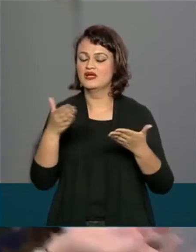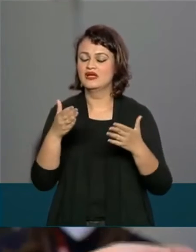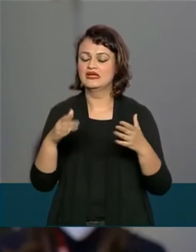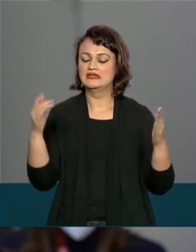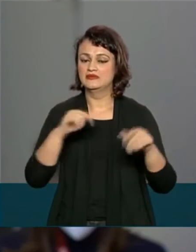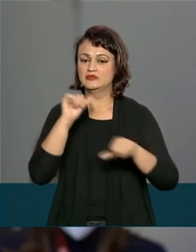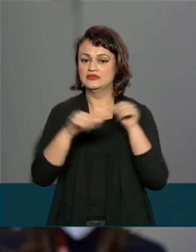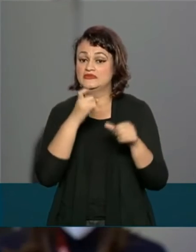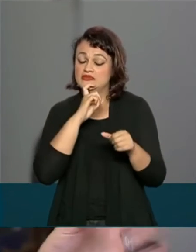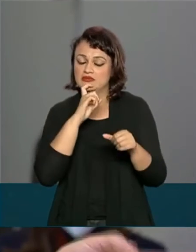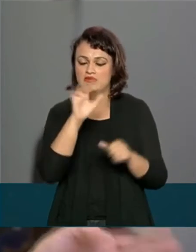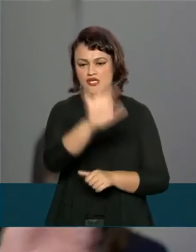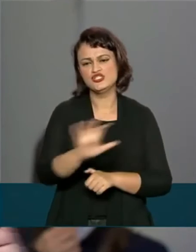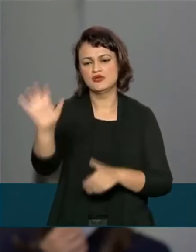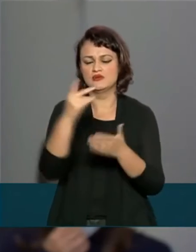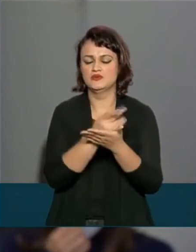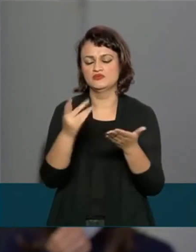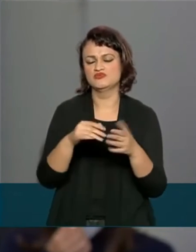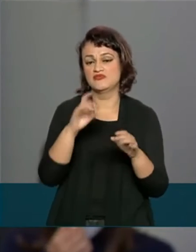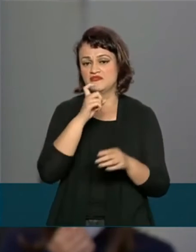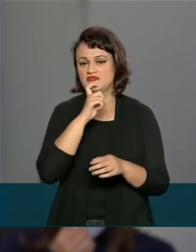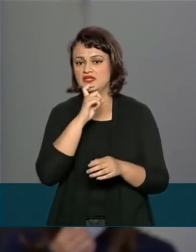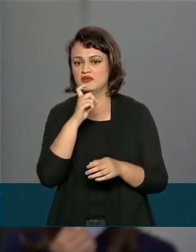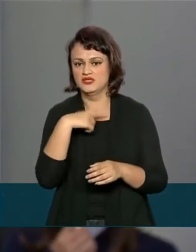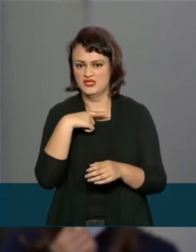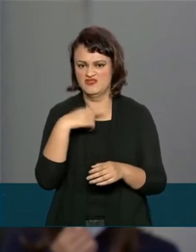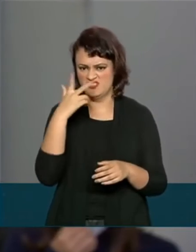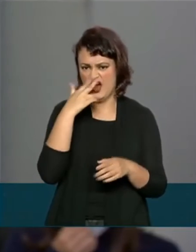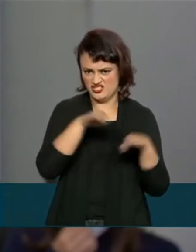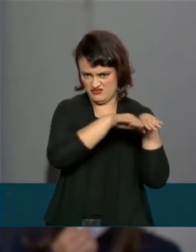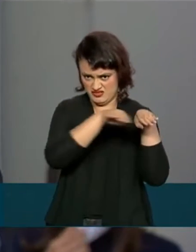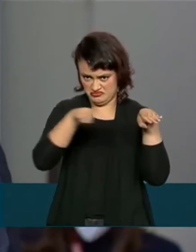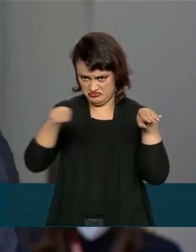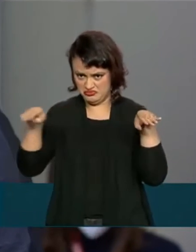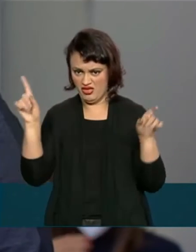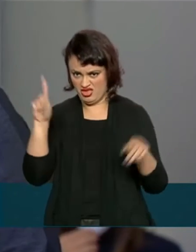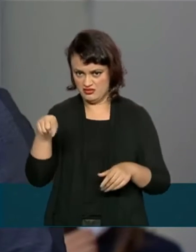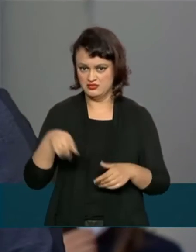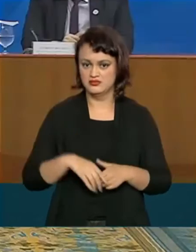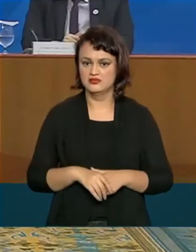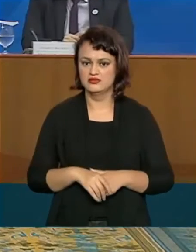mais frio, né, pelo menos em algumas regiões sul e sudeste, está mantida essa previsão de estabilização dos casos?